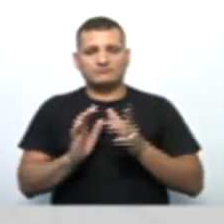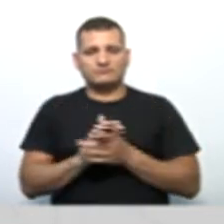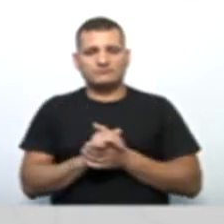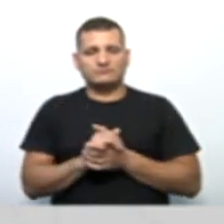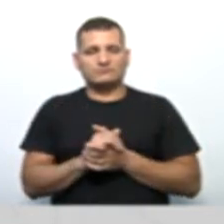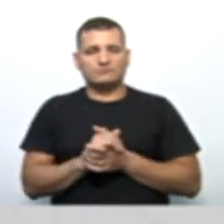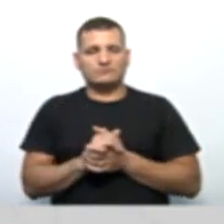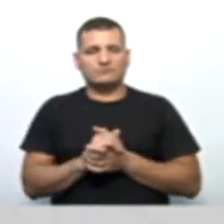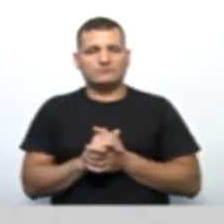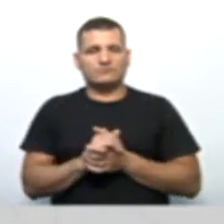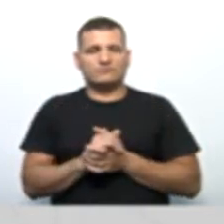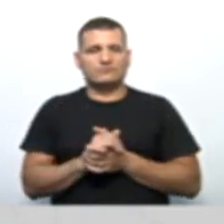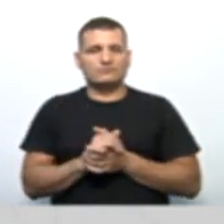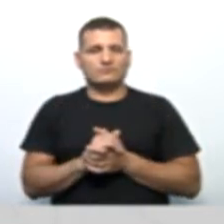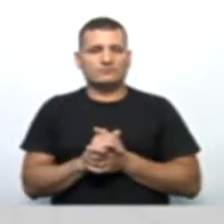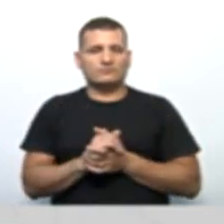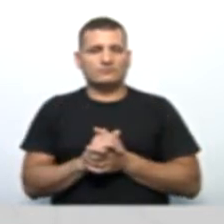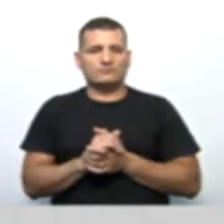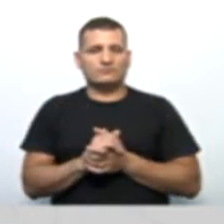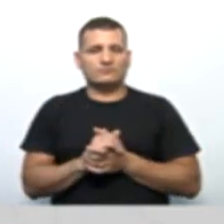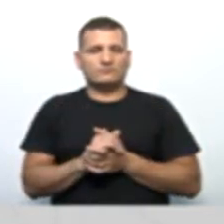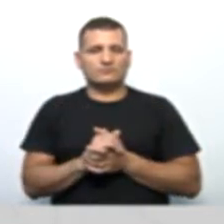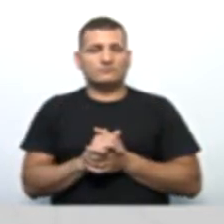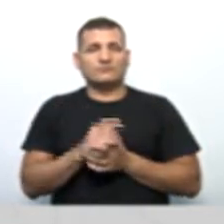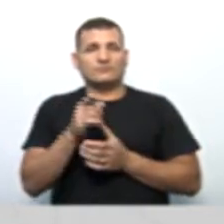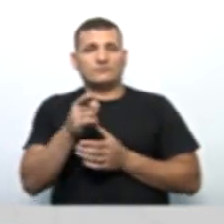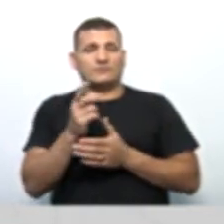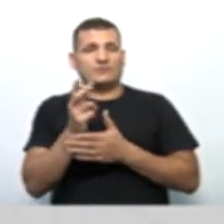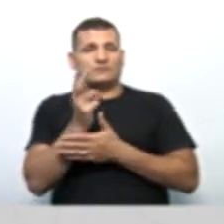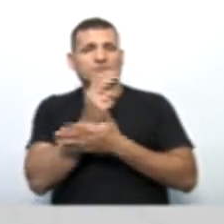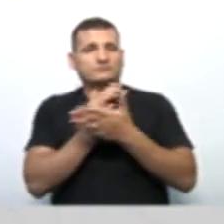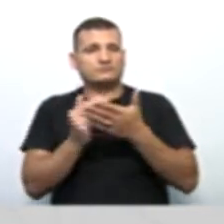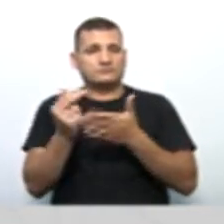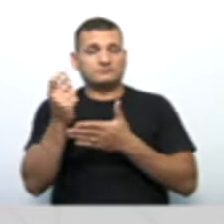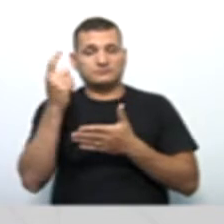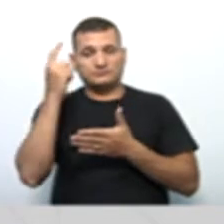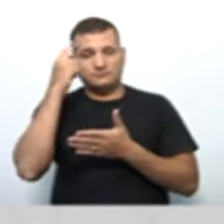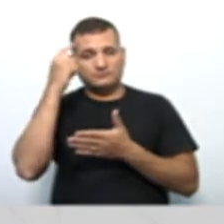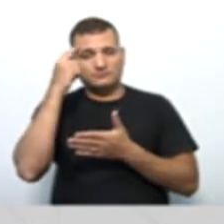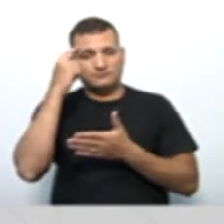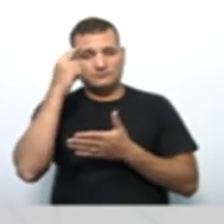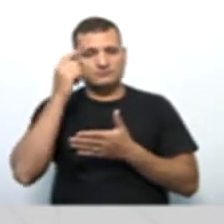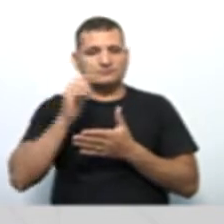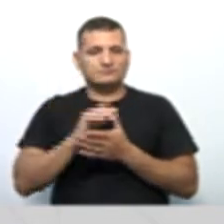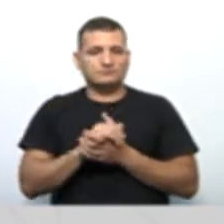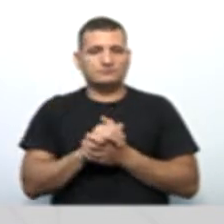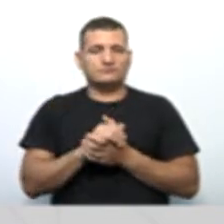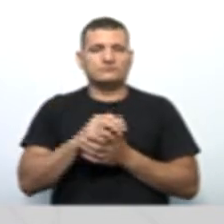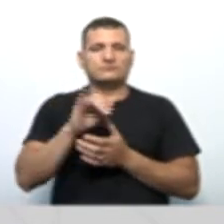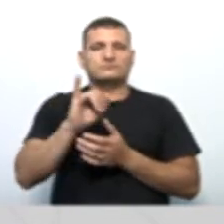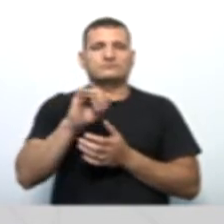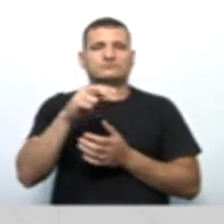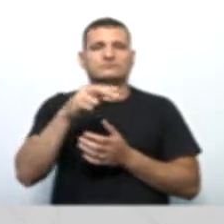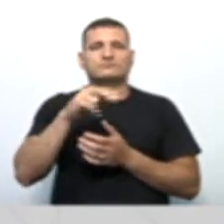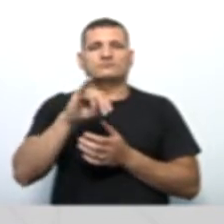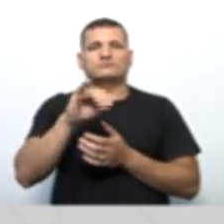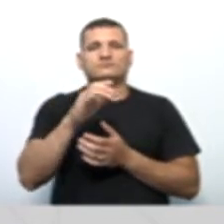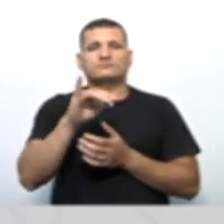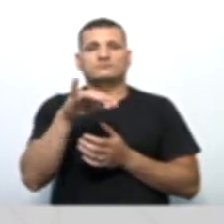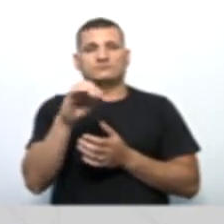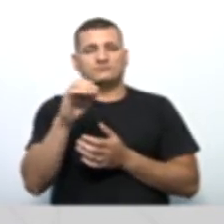muito do teu site sem fazer sequer um diagrama de que tem que pensar primeiro no início pensar na planta no